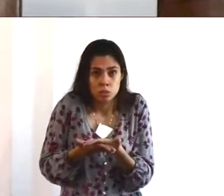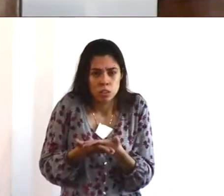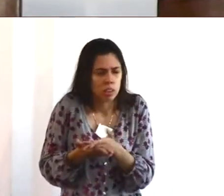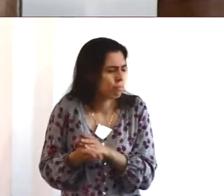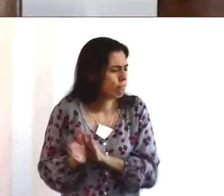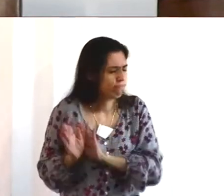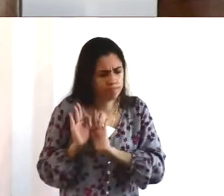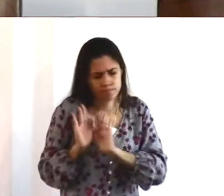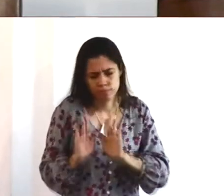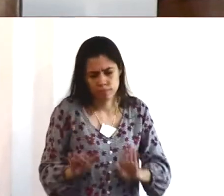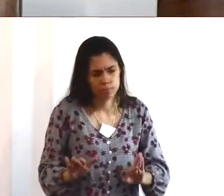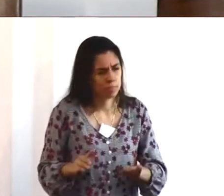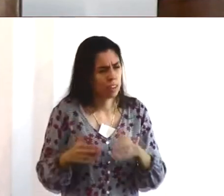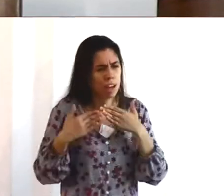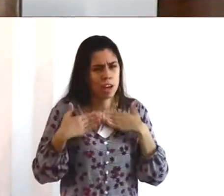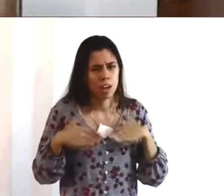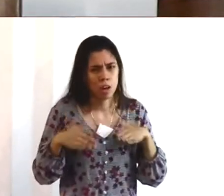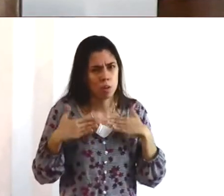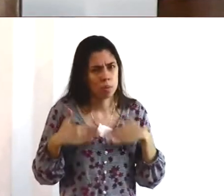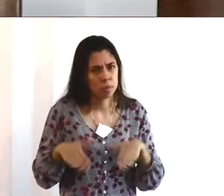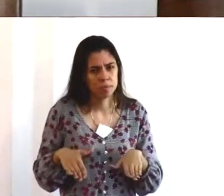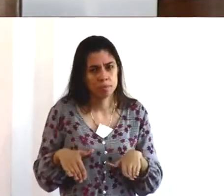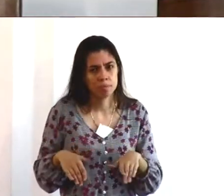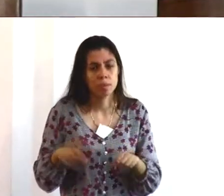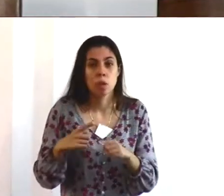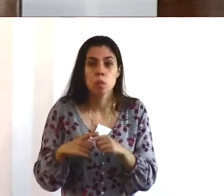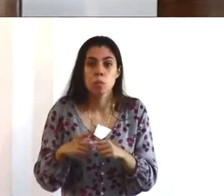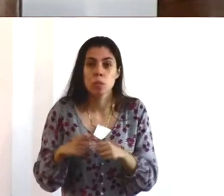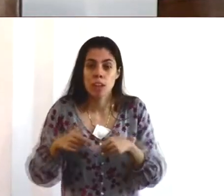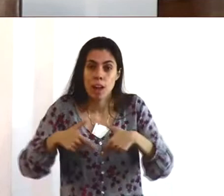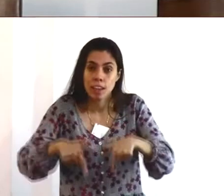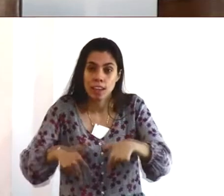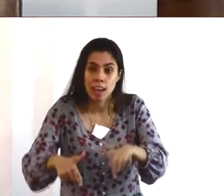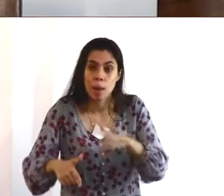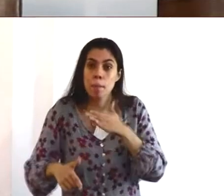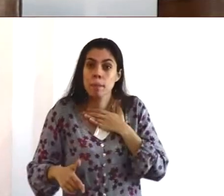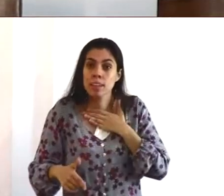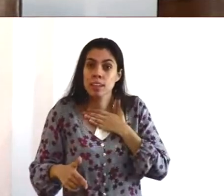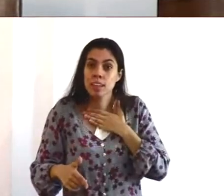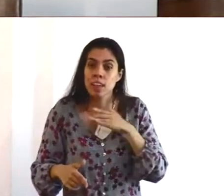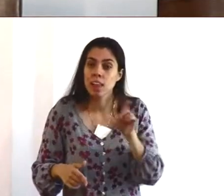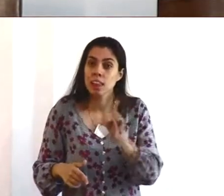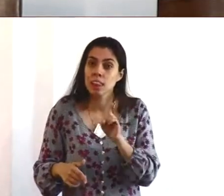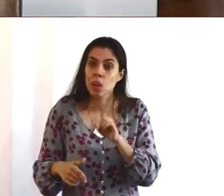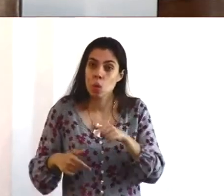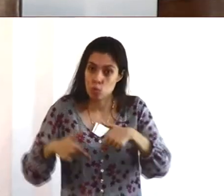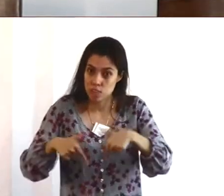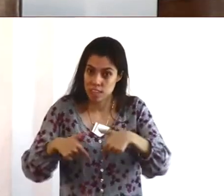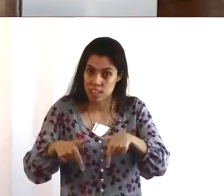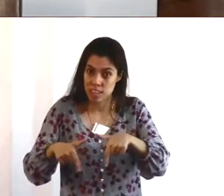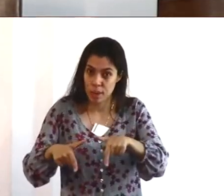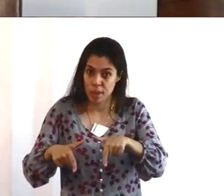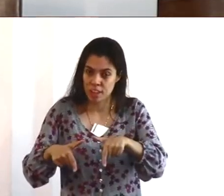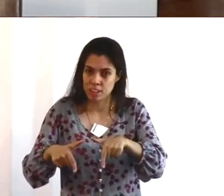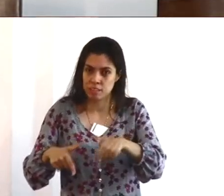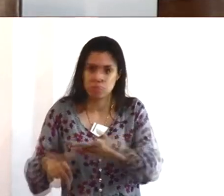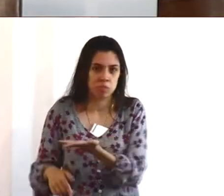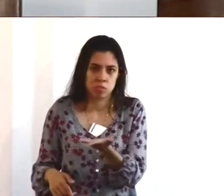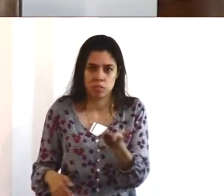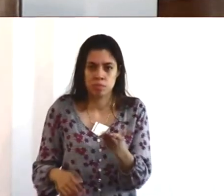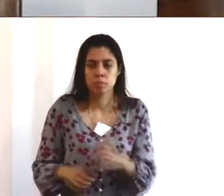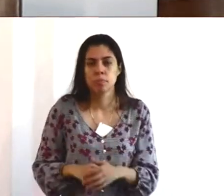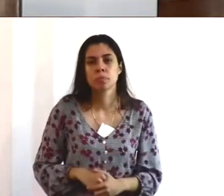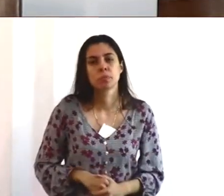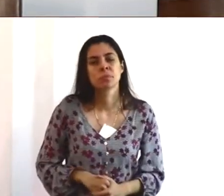grande exército, porque a peleja não é vossa, mas de Deus. Meus